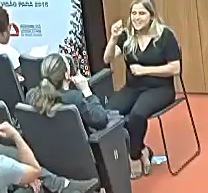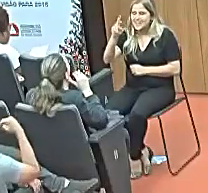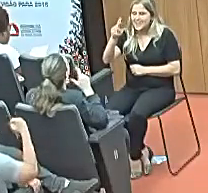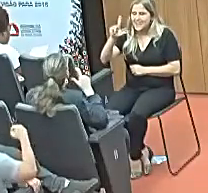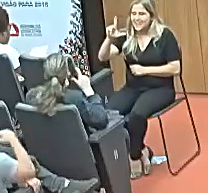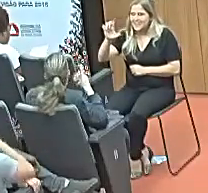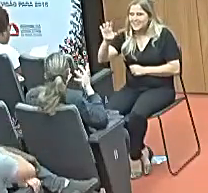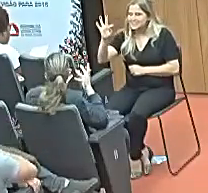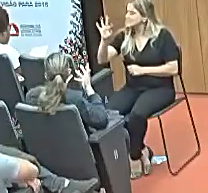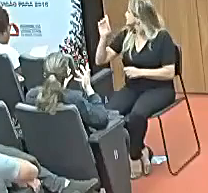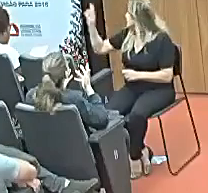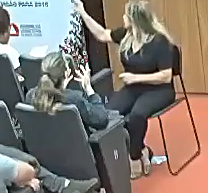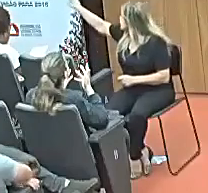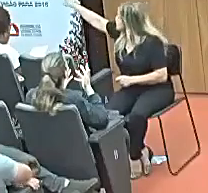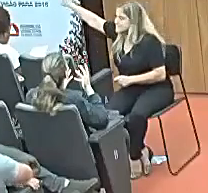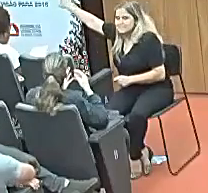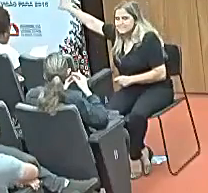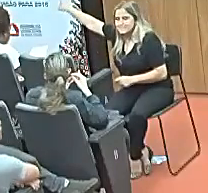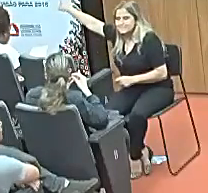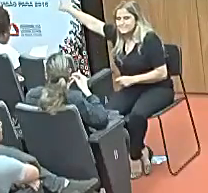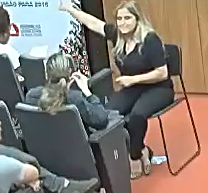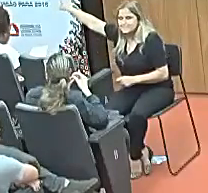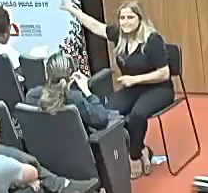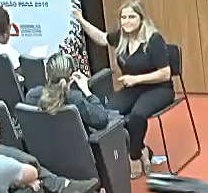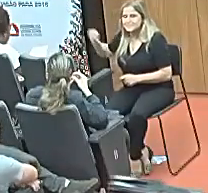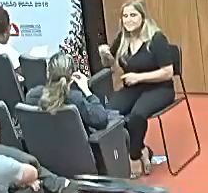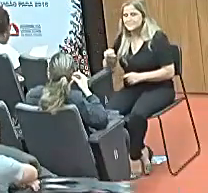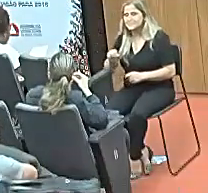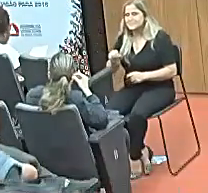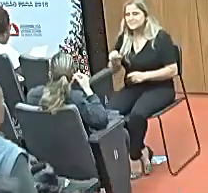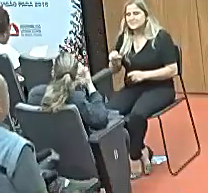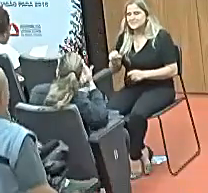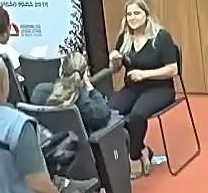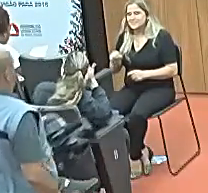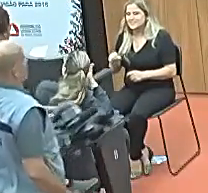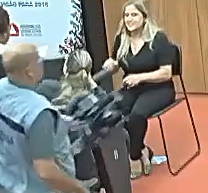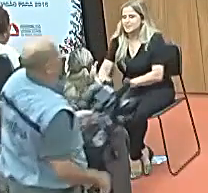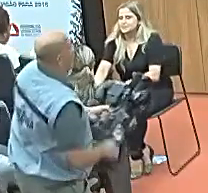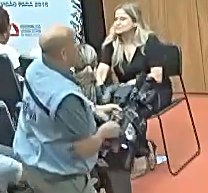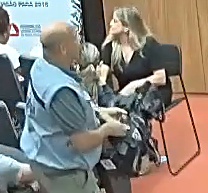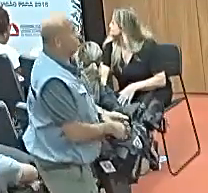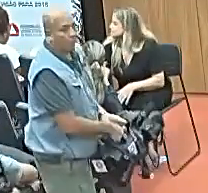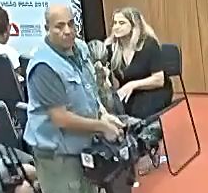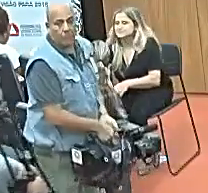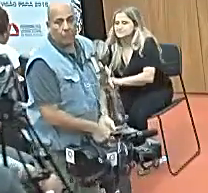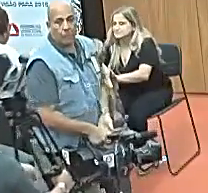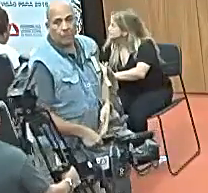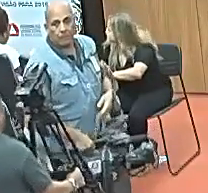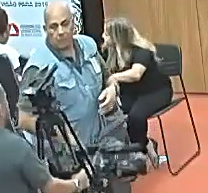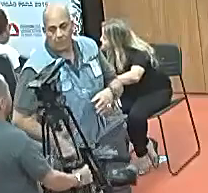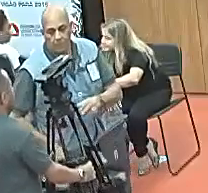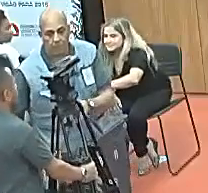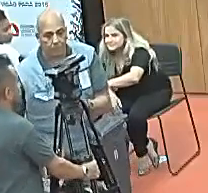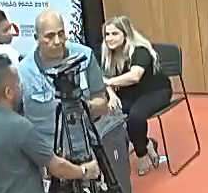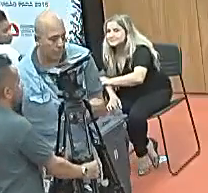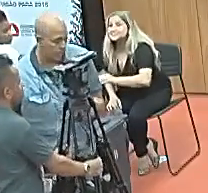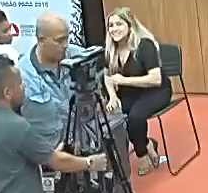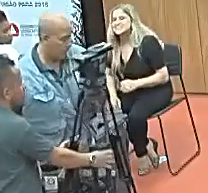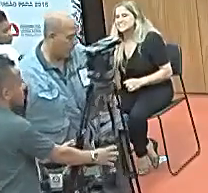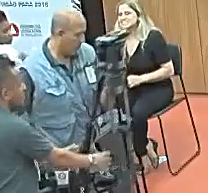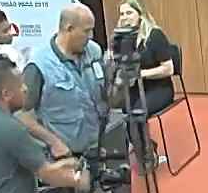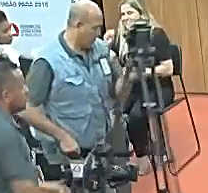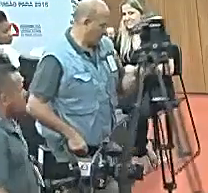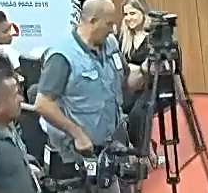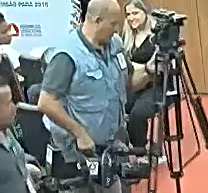execução por isso inclusive vou pedir ao senhor depois da minha fala autorização de trocar com ele a posição na mesa mas é o governador me pediu